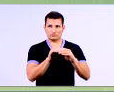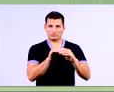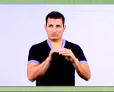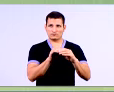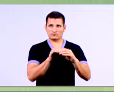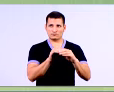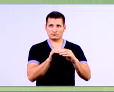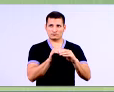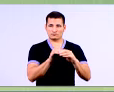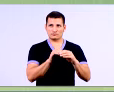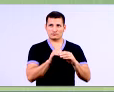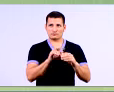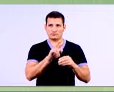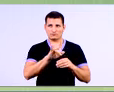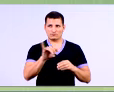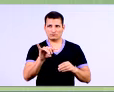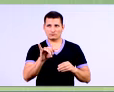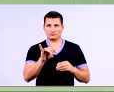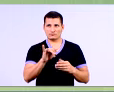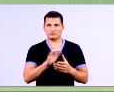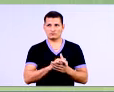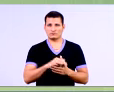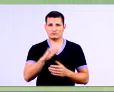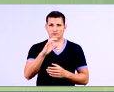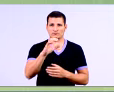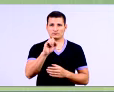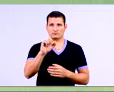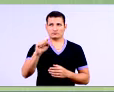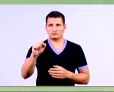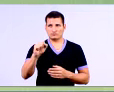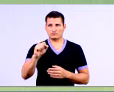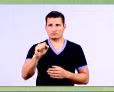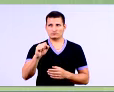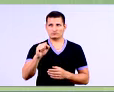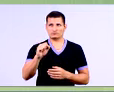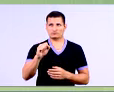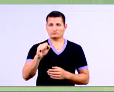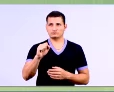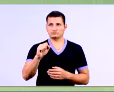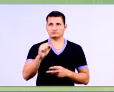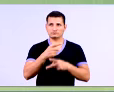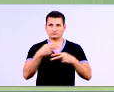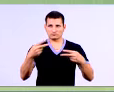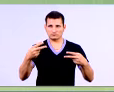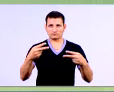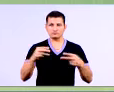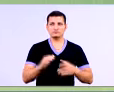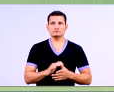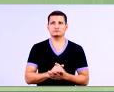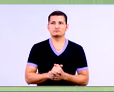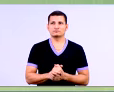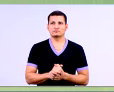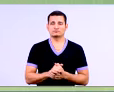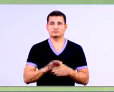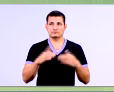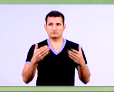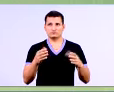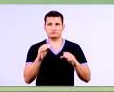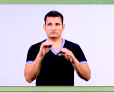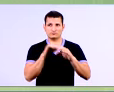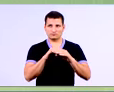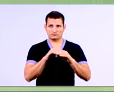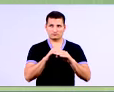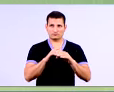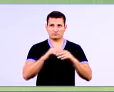vão as declarações de estilização dos elementos. Então, dentro da estrutura